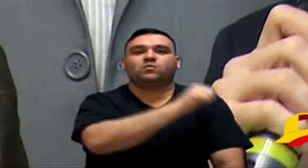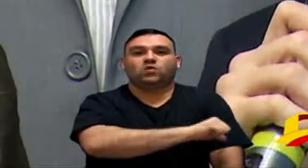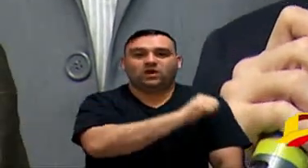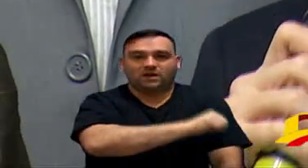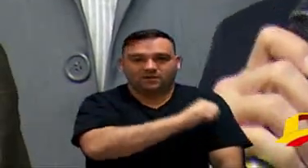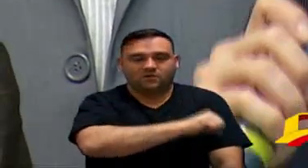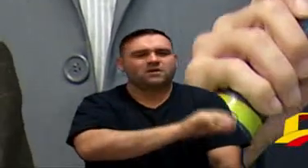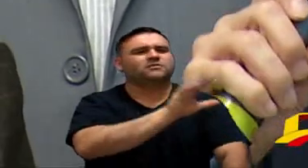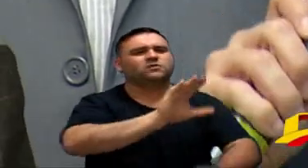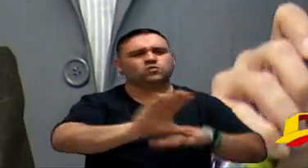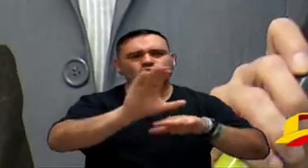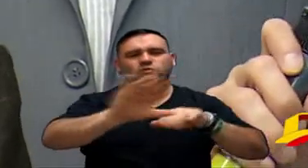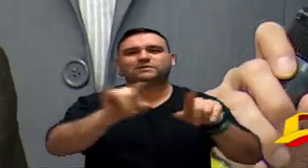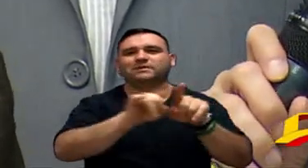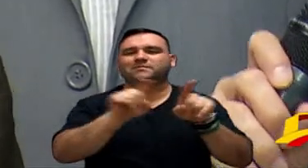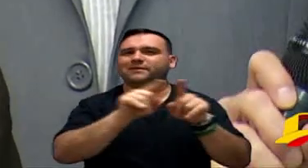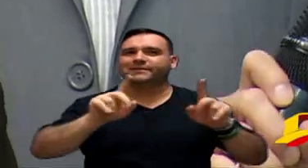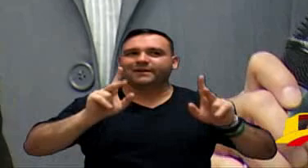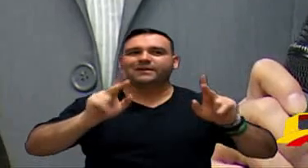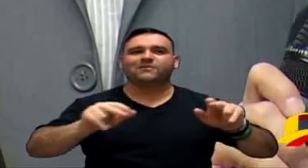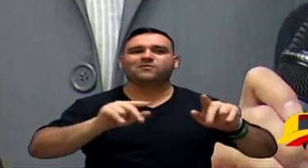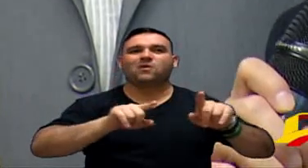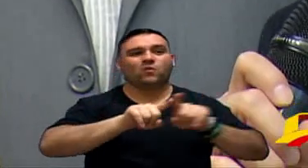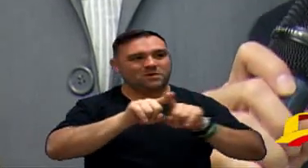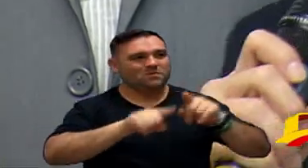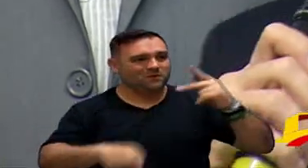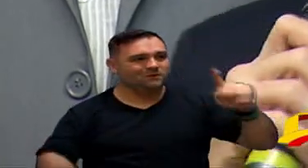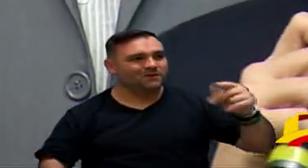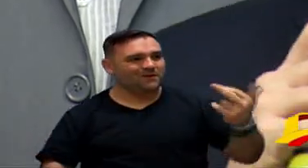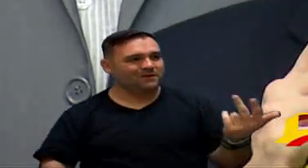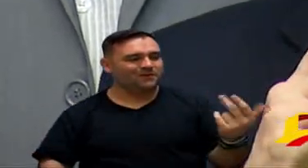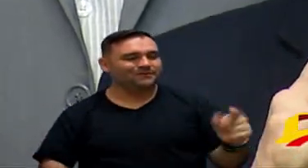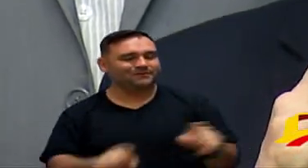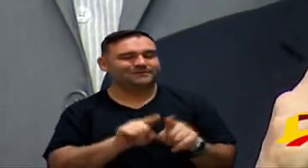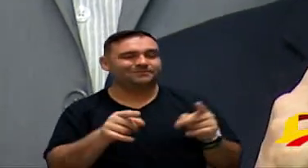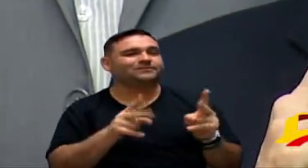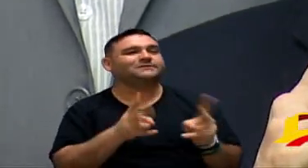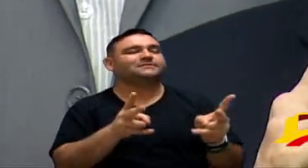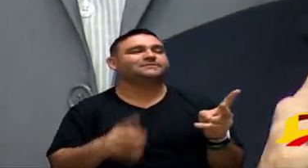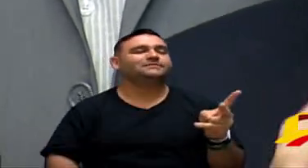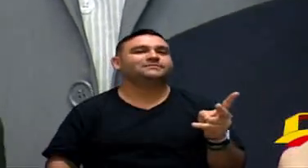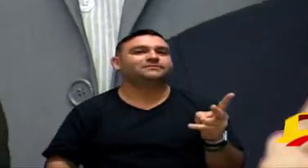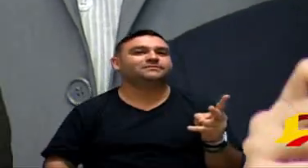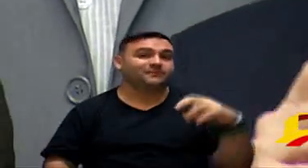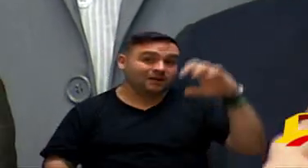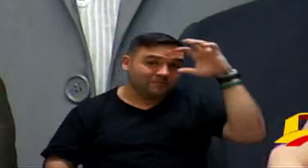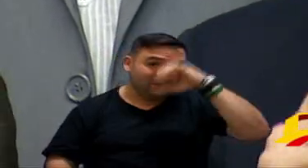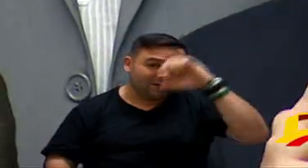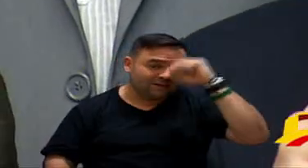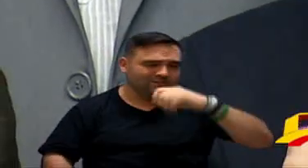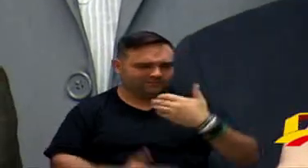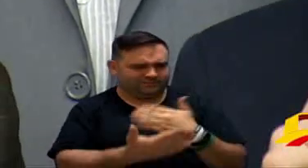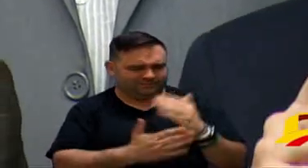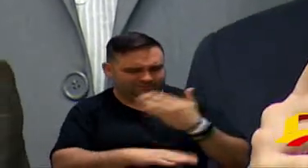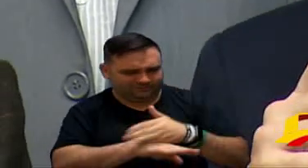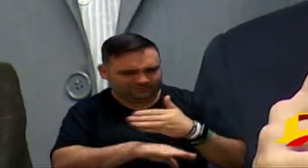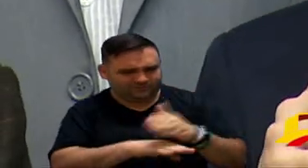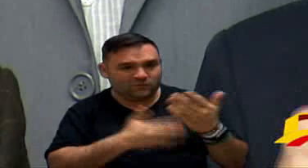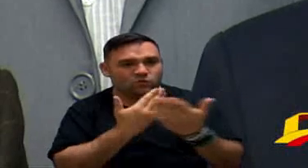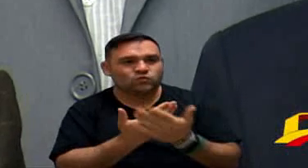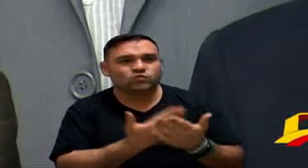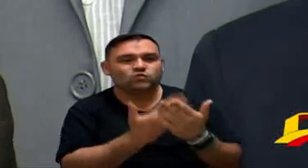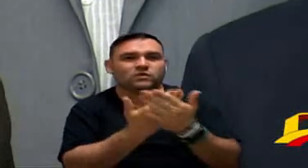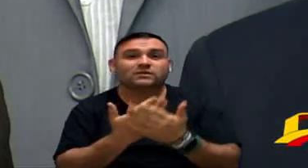também fazer um curso então estamos assim como o irmão de vossa excelência sempre aprendendo estudando reciclando